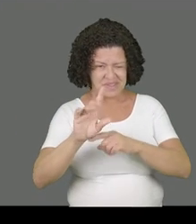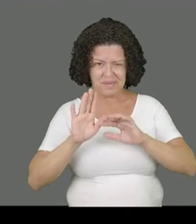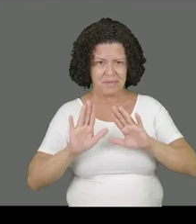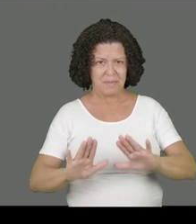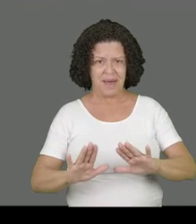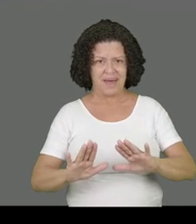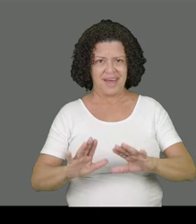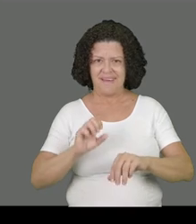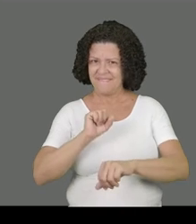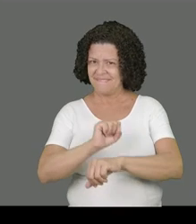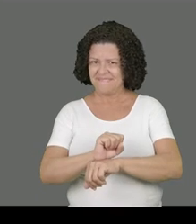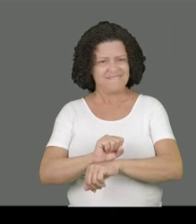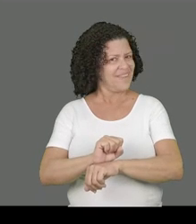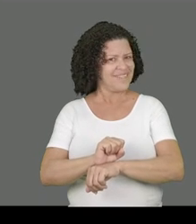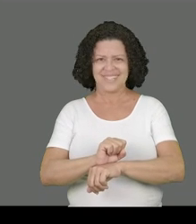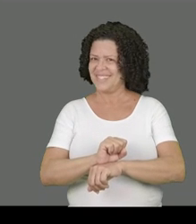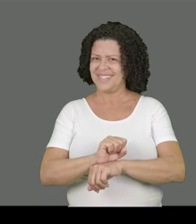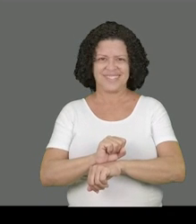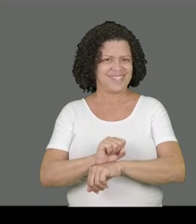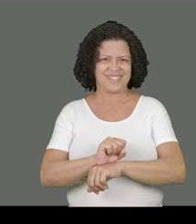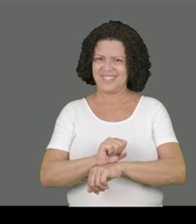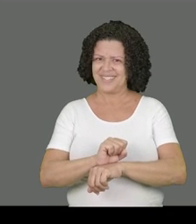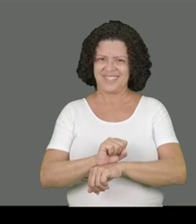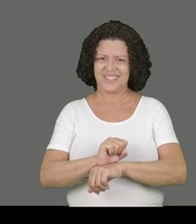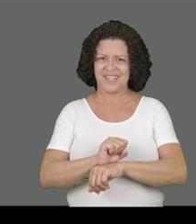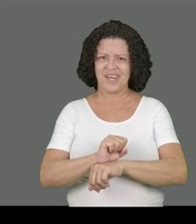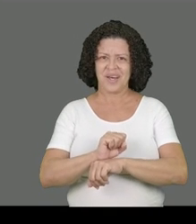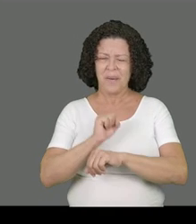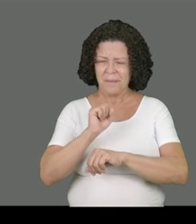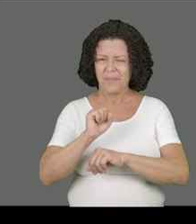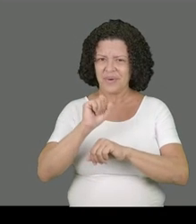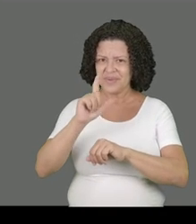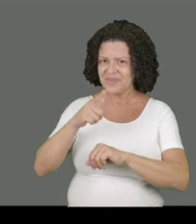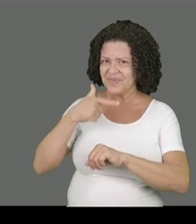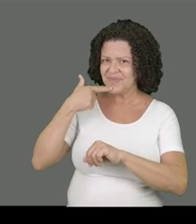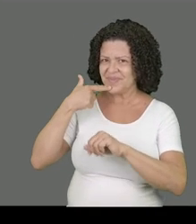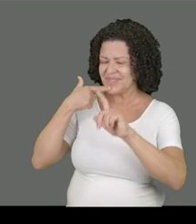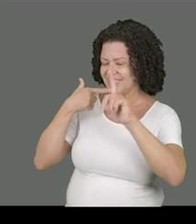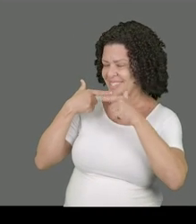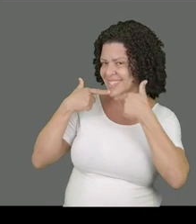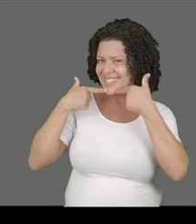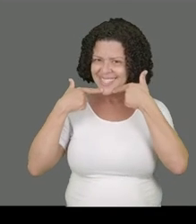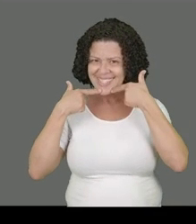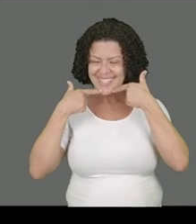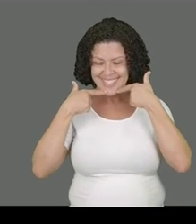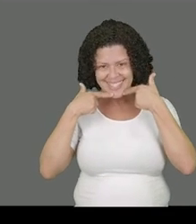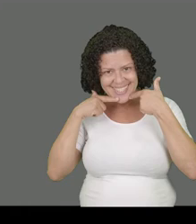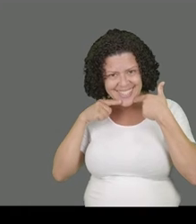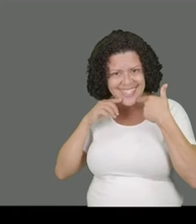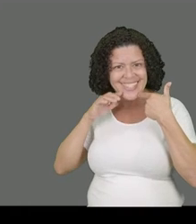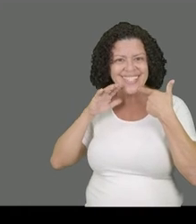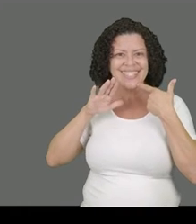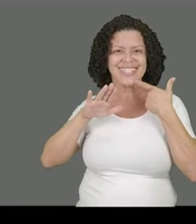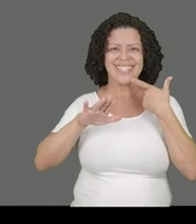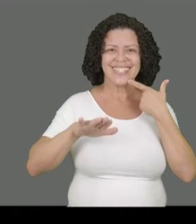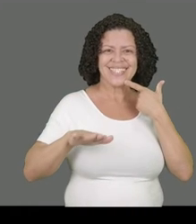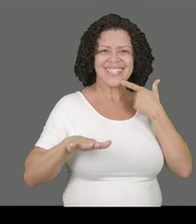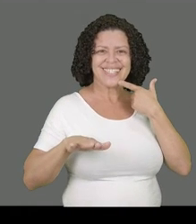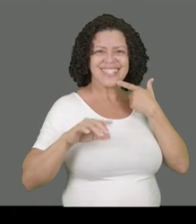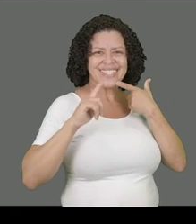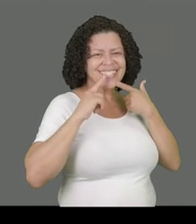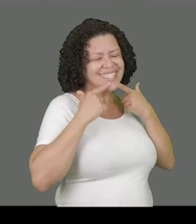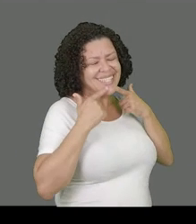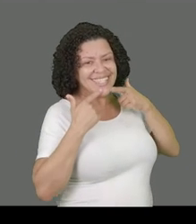não ficar parado, nem que seja começando com um sorriso diário, um passo por